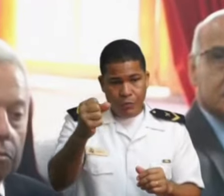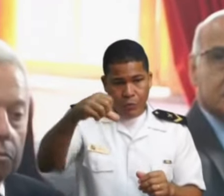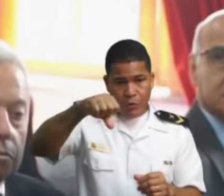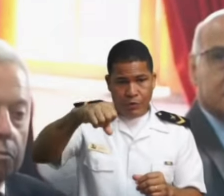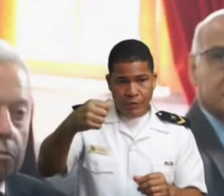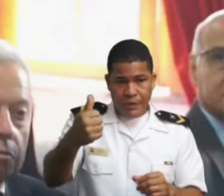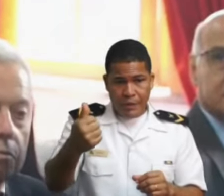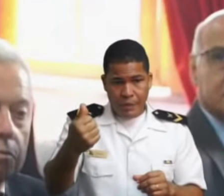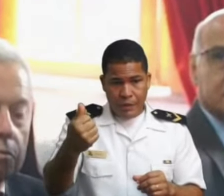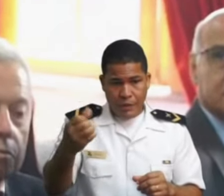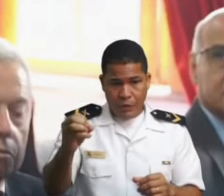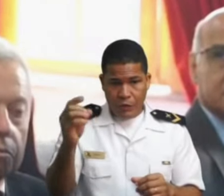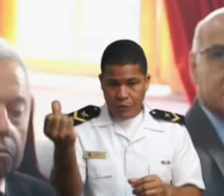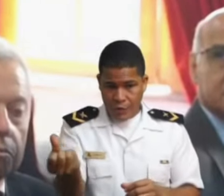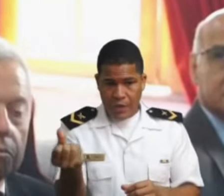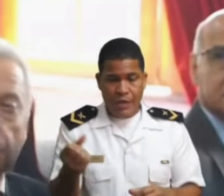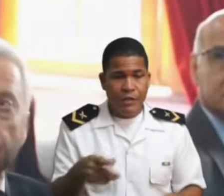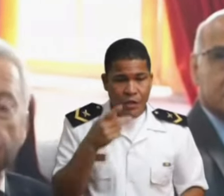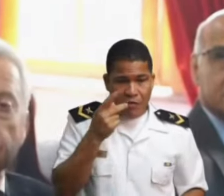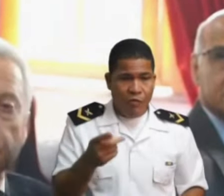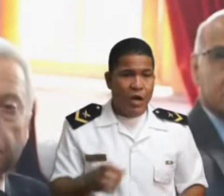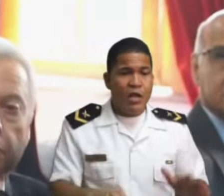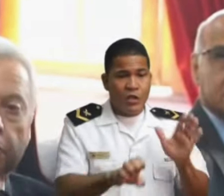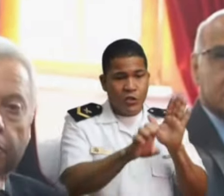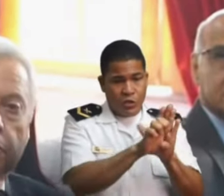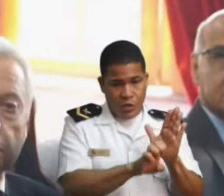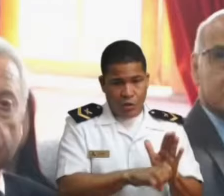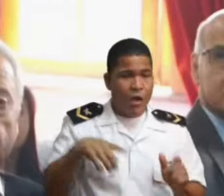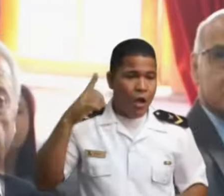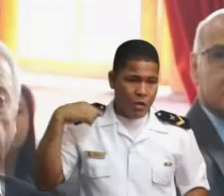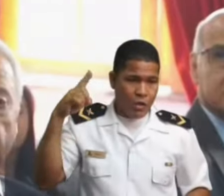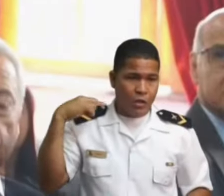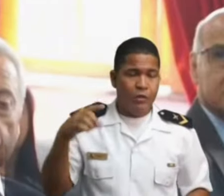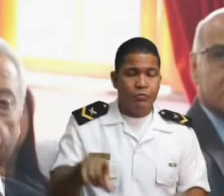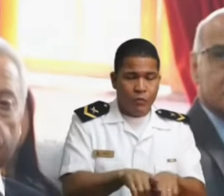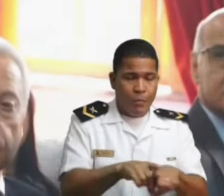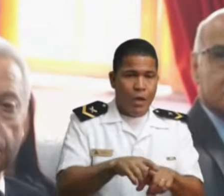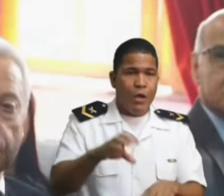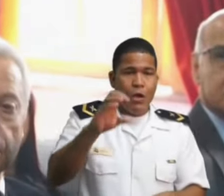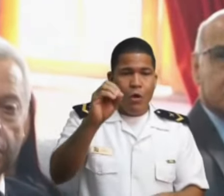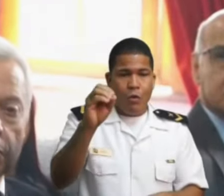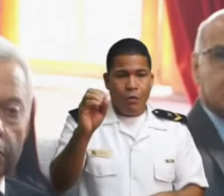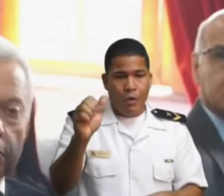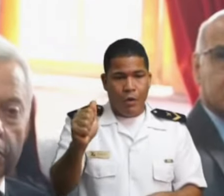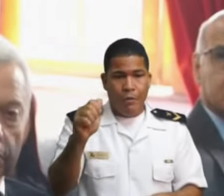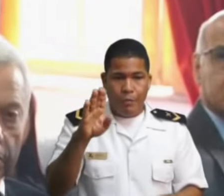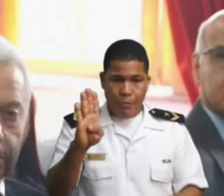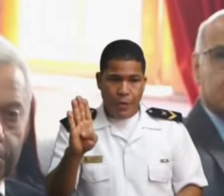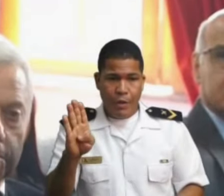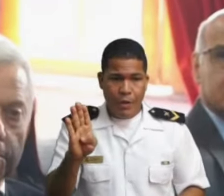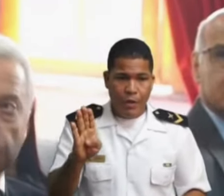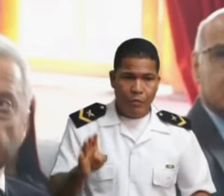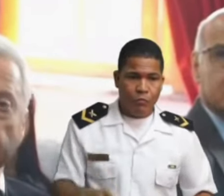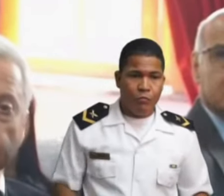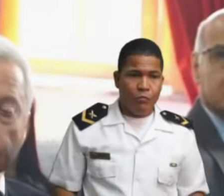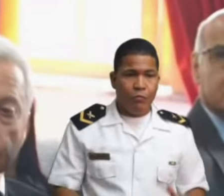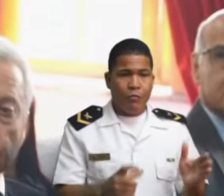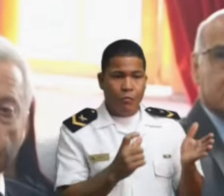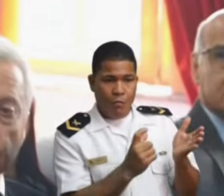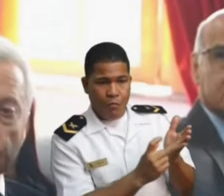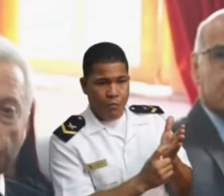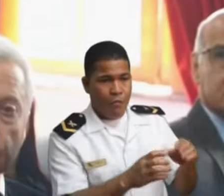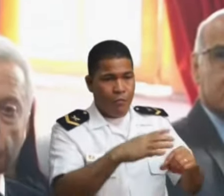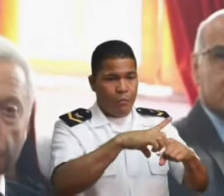1994, que dispõe sobre o Estatuto da Advocacia e a Ordem dos Advogados do Brasil, em seu artigo